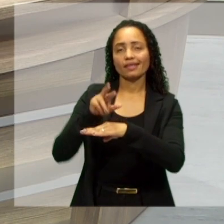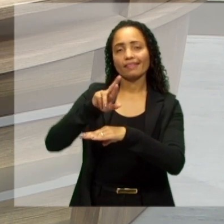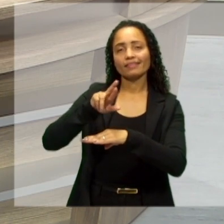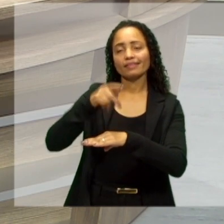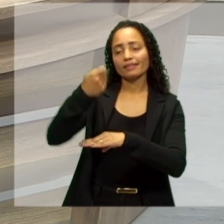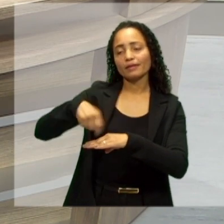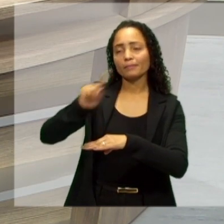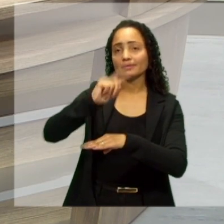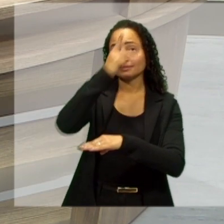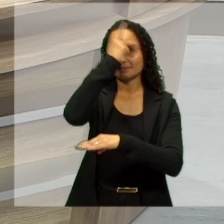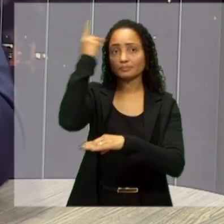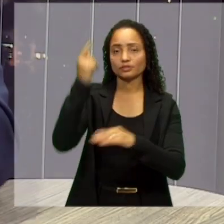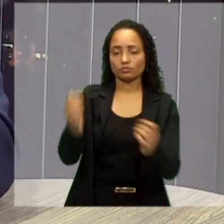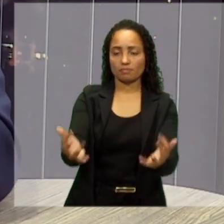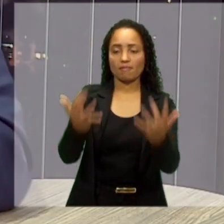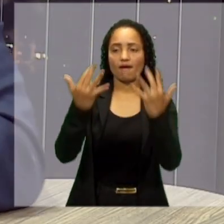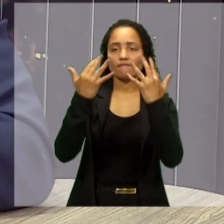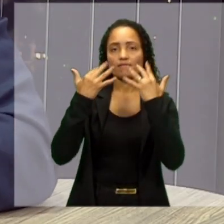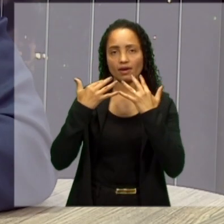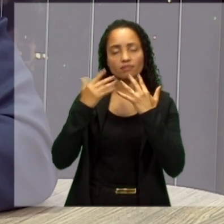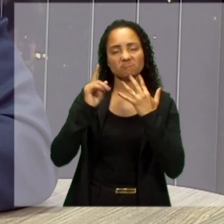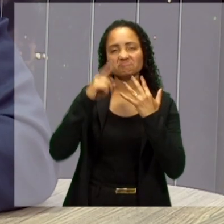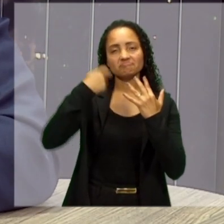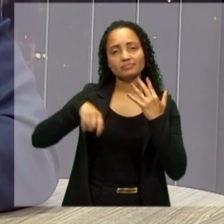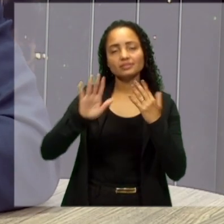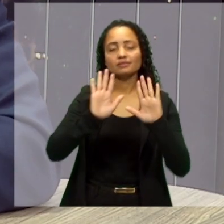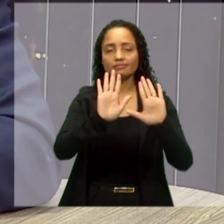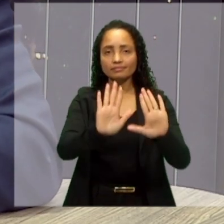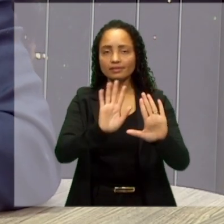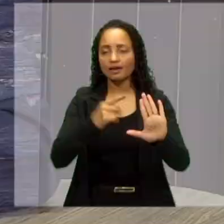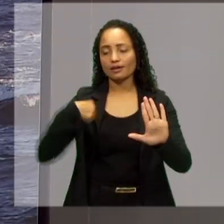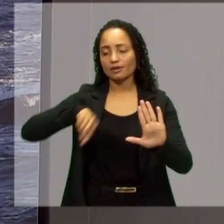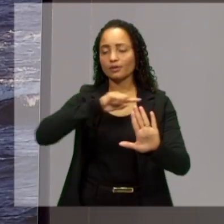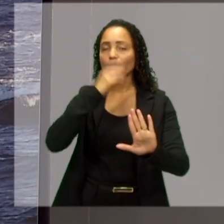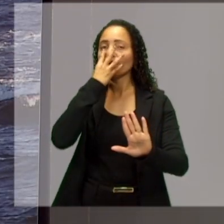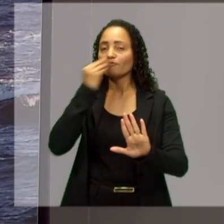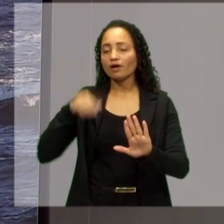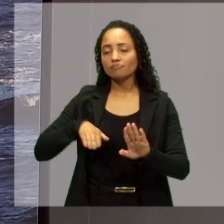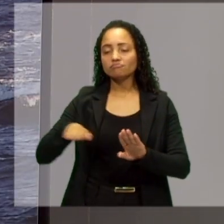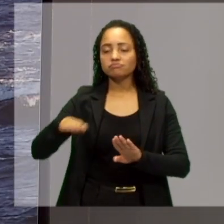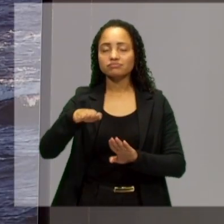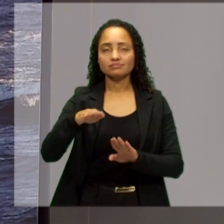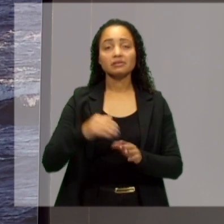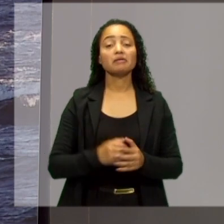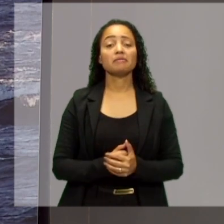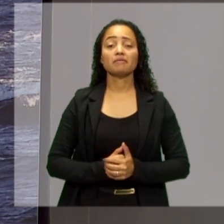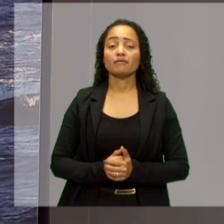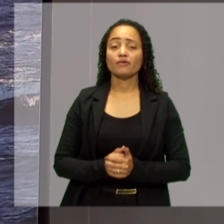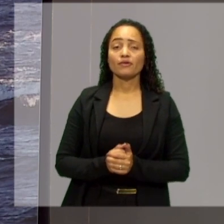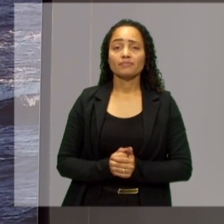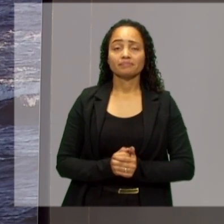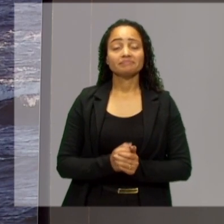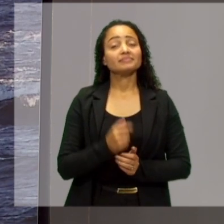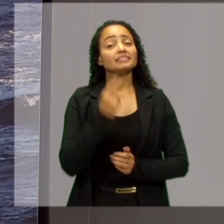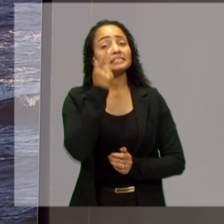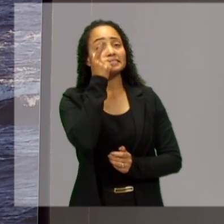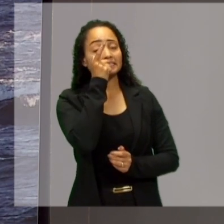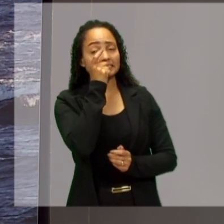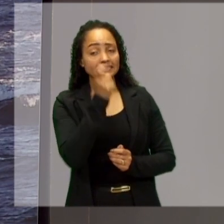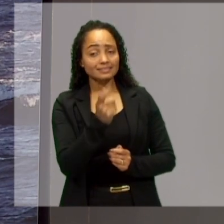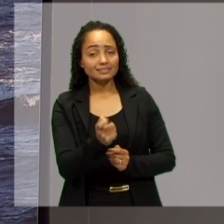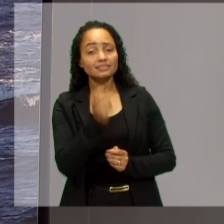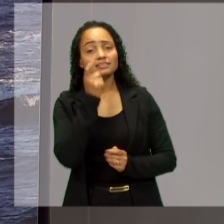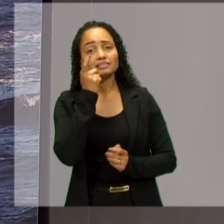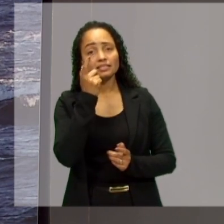grande massa de pessoas, a Defensoria vai até essa massa de pessoas. Olha que interessante. E aí, a